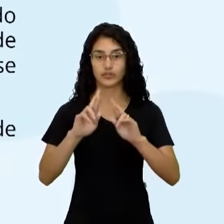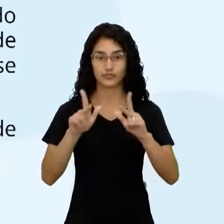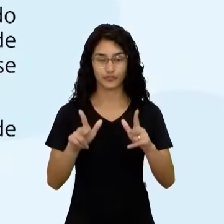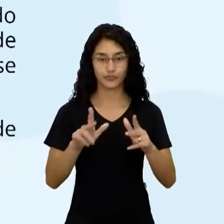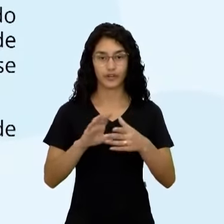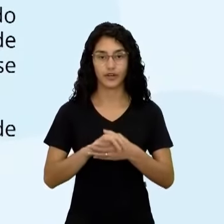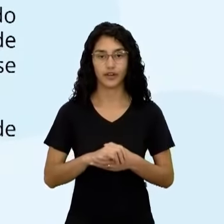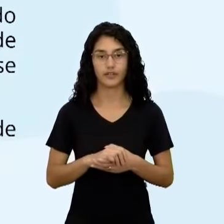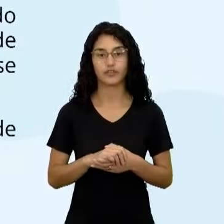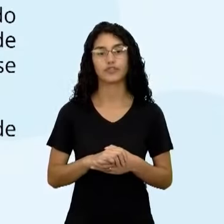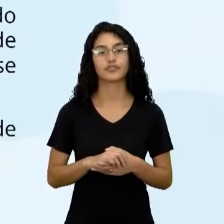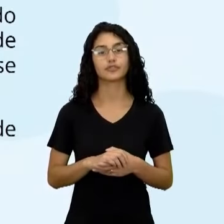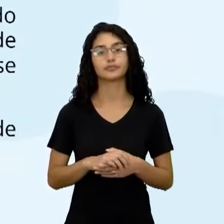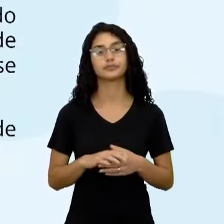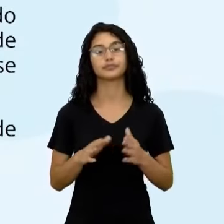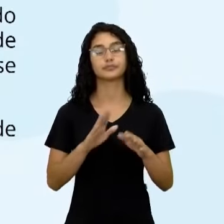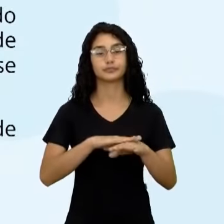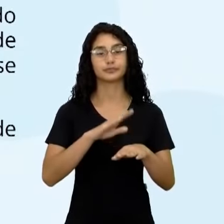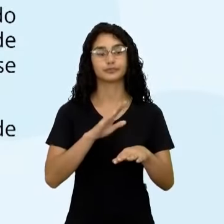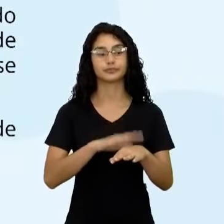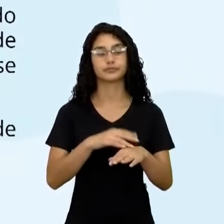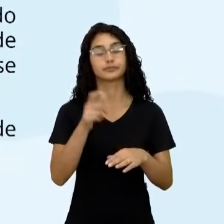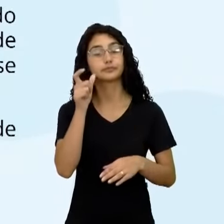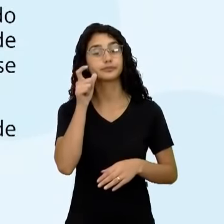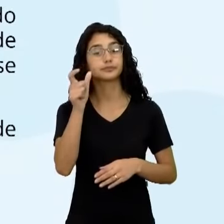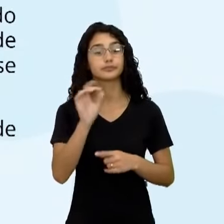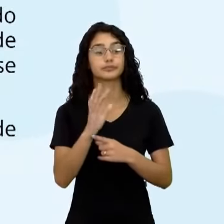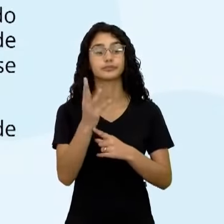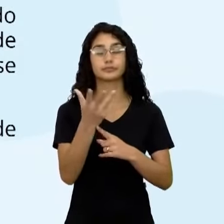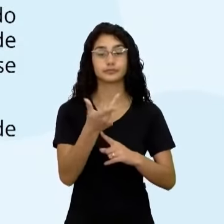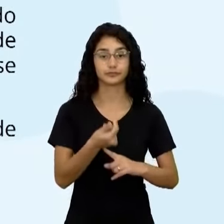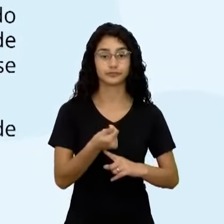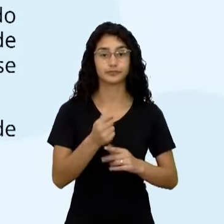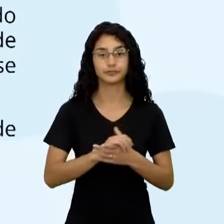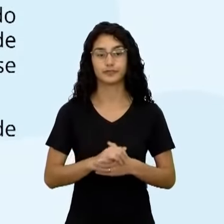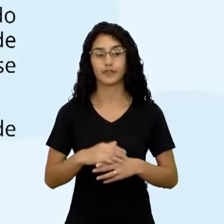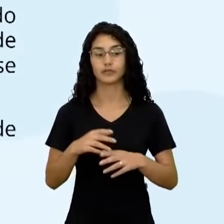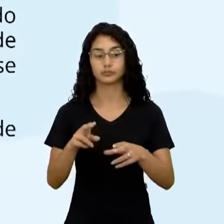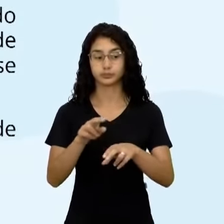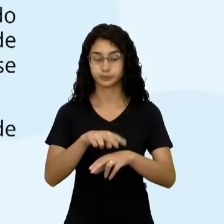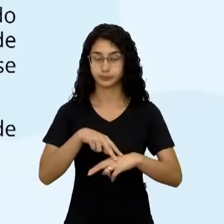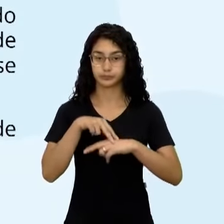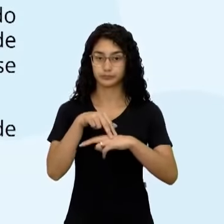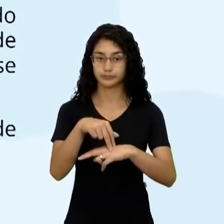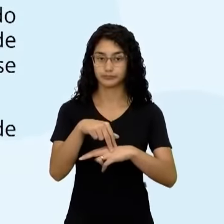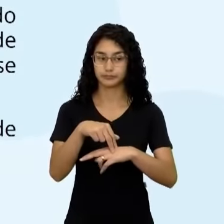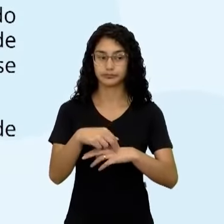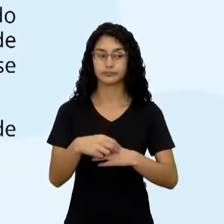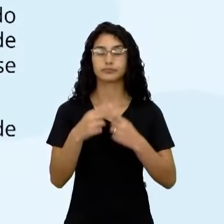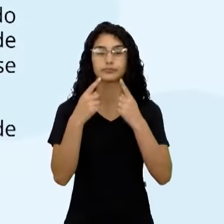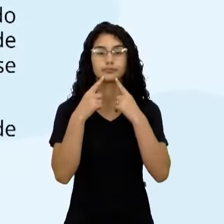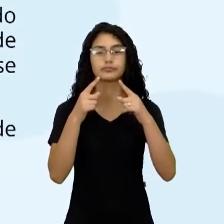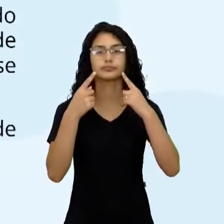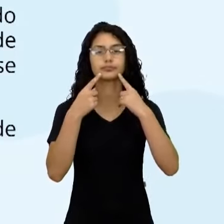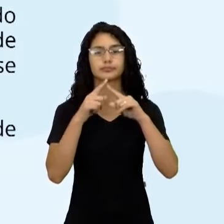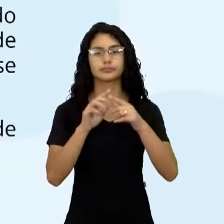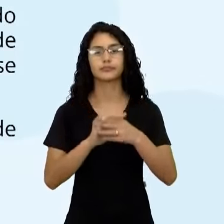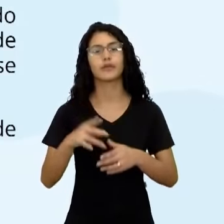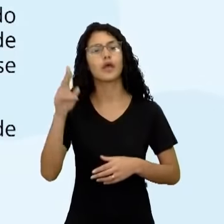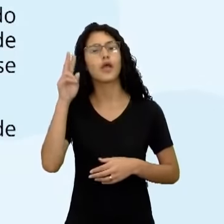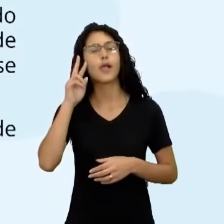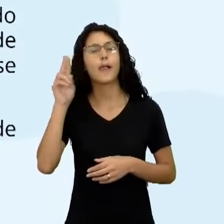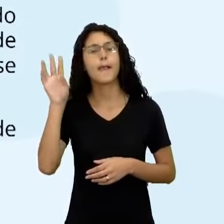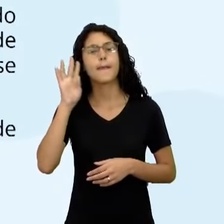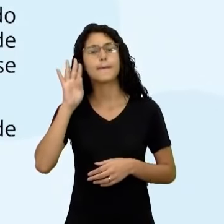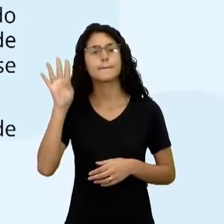a fim de realizar apreciação artística posicionando-se criticamente em frente a elas refletir